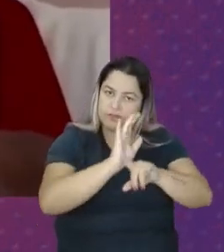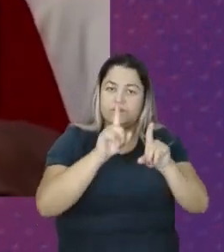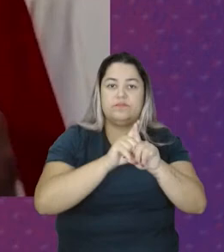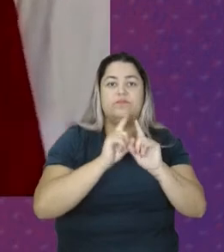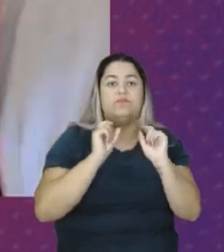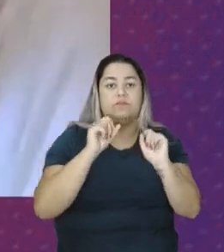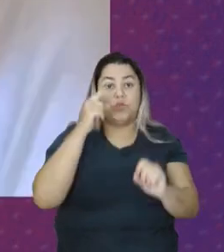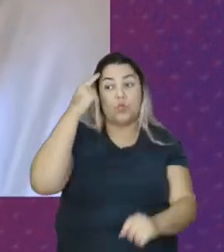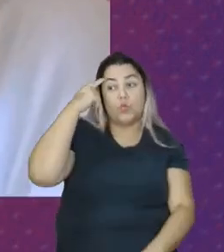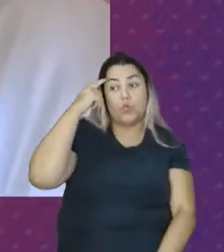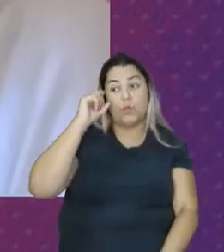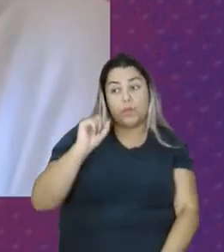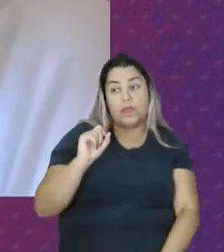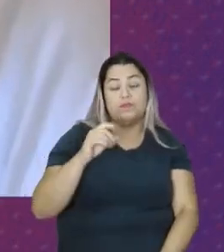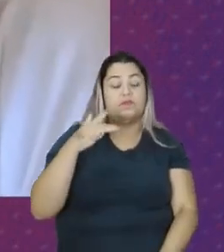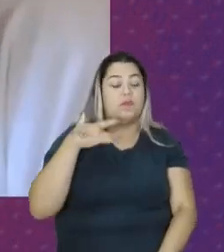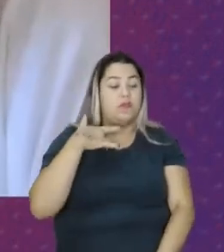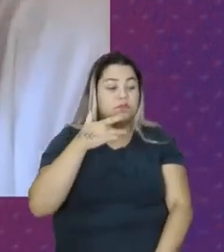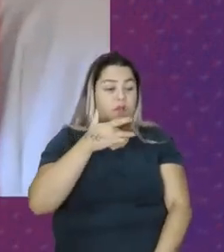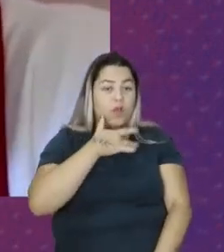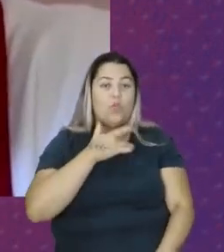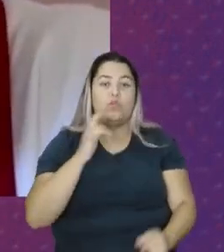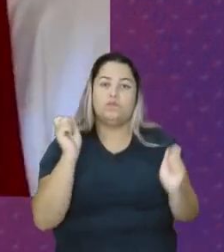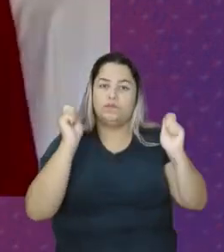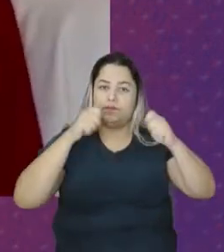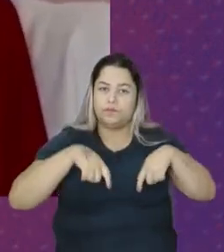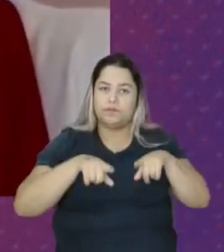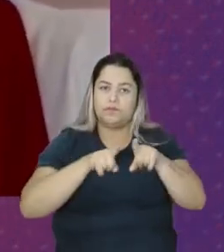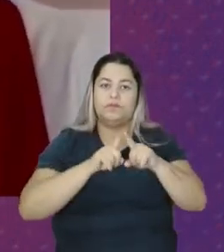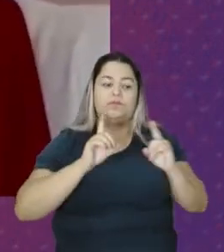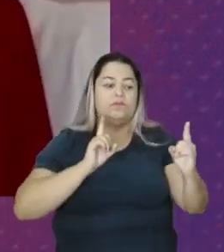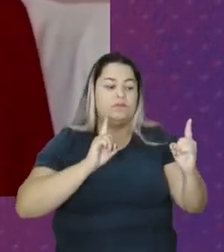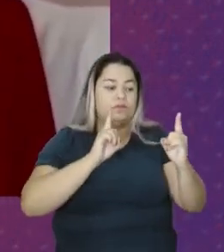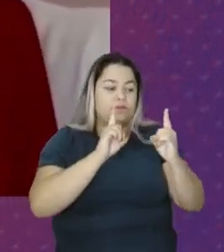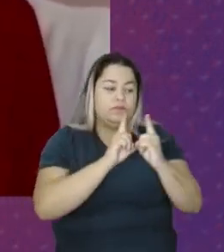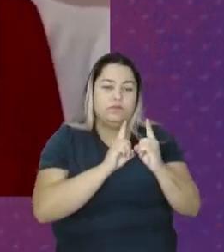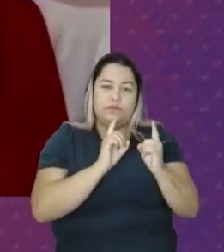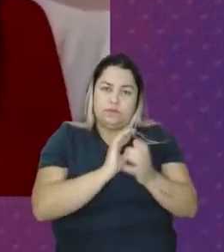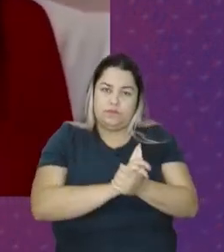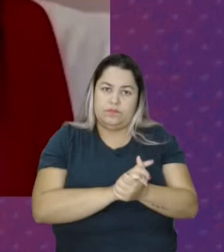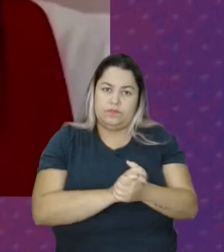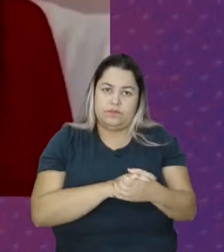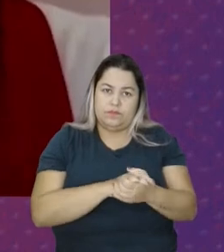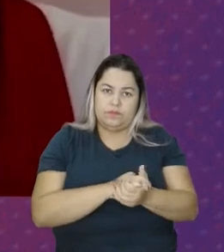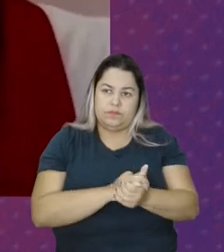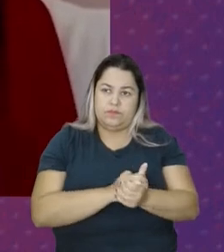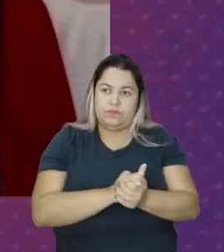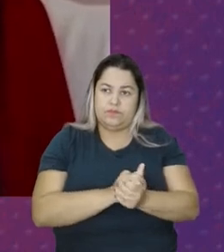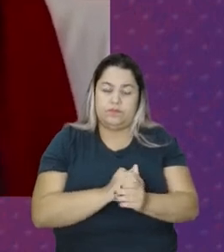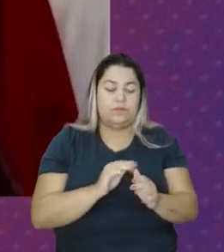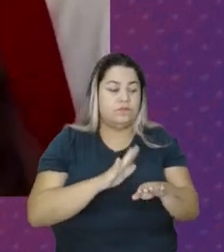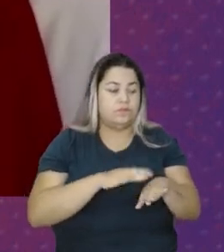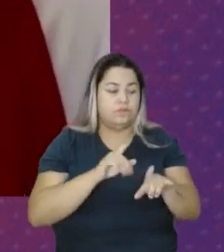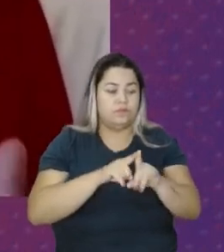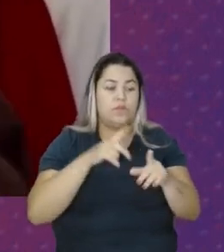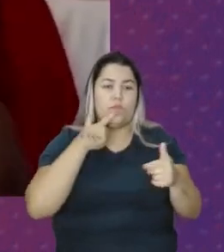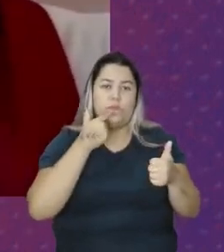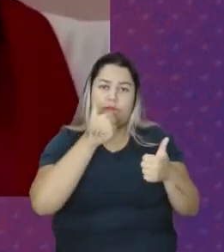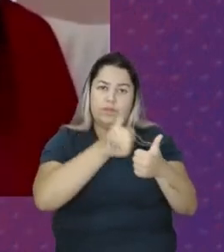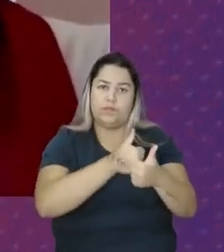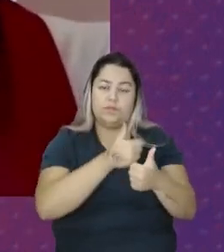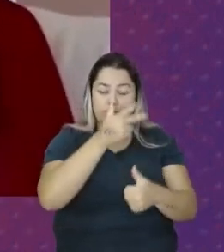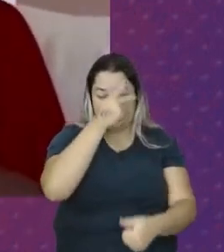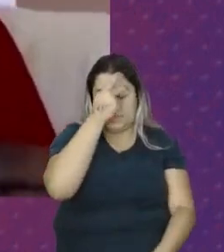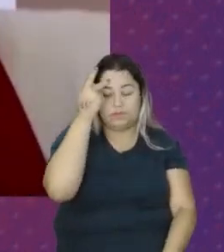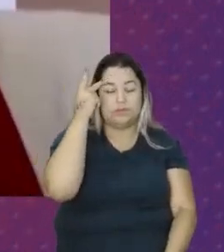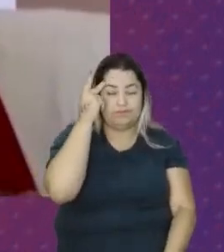pensa que a saúde precisa atender através dos atendimentos mais populares, próximos das